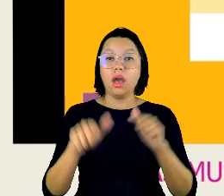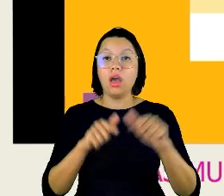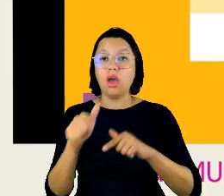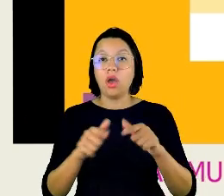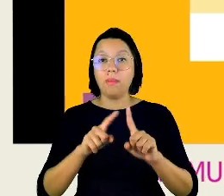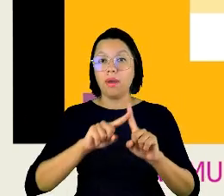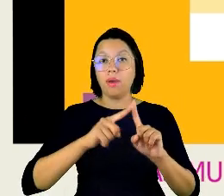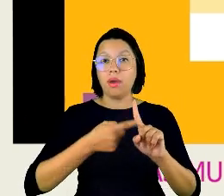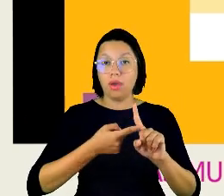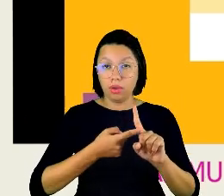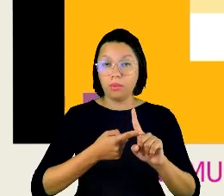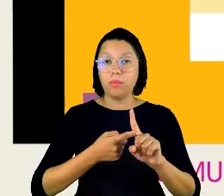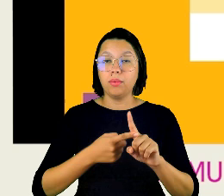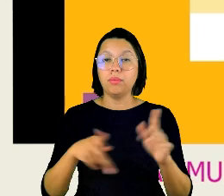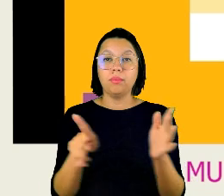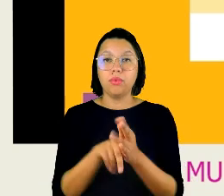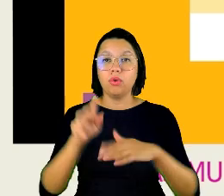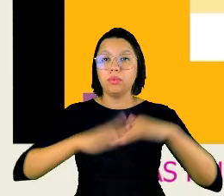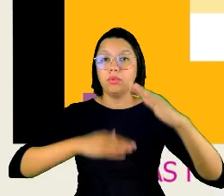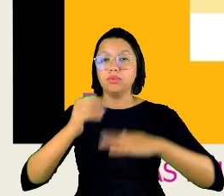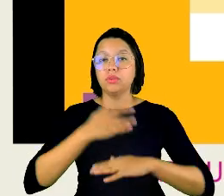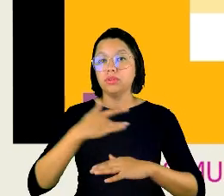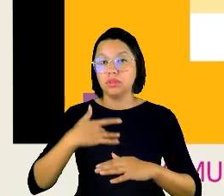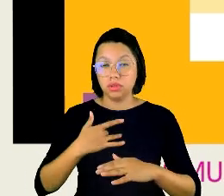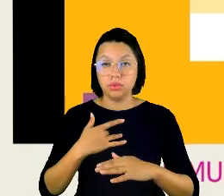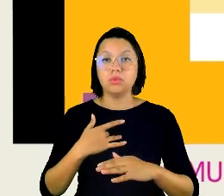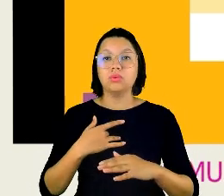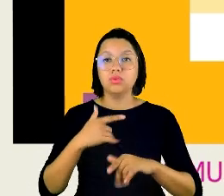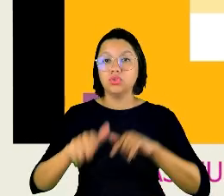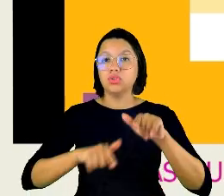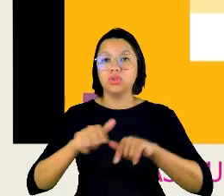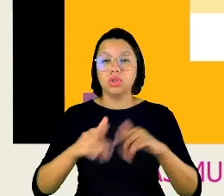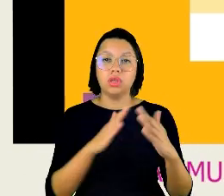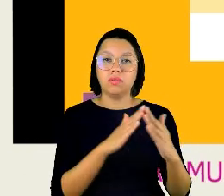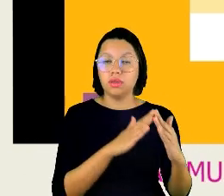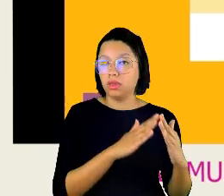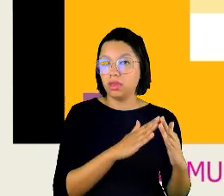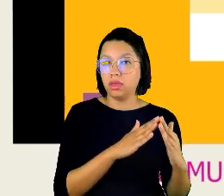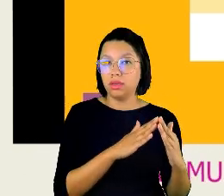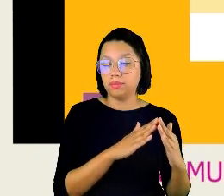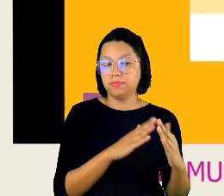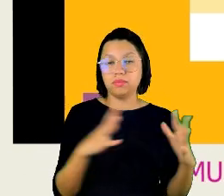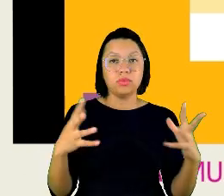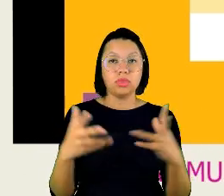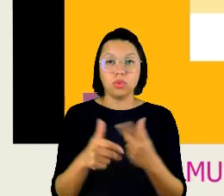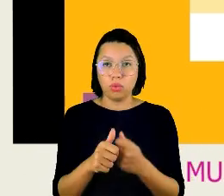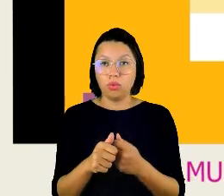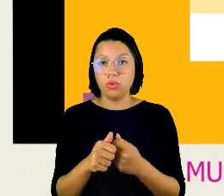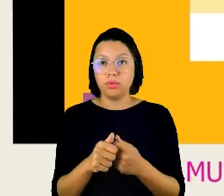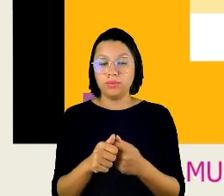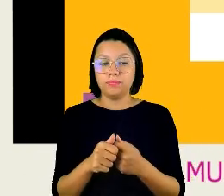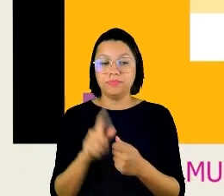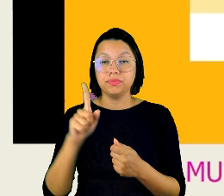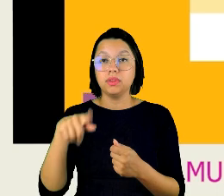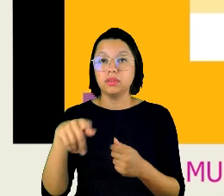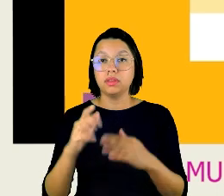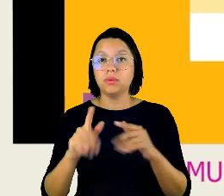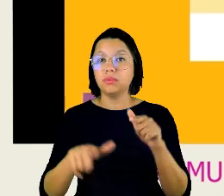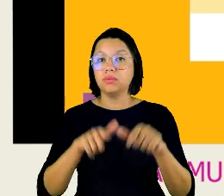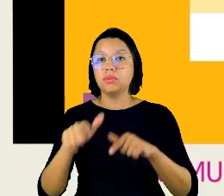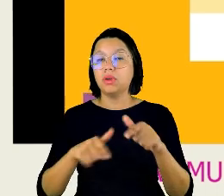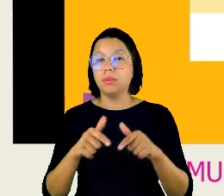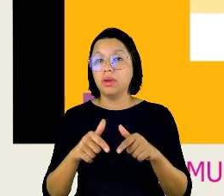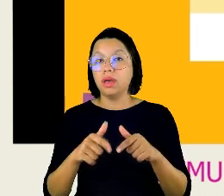trabalho reprodutivo, no trabalho das profissionais da saúde, no trabalho das tarefas domésticas, todos eles são um